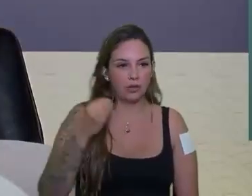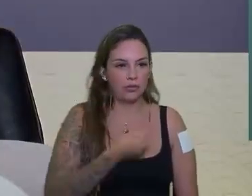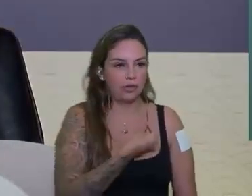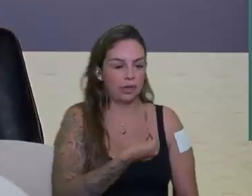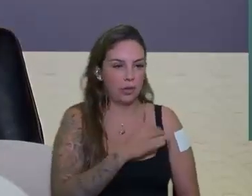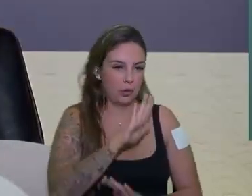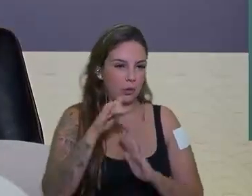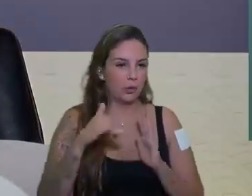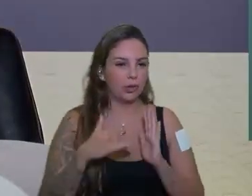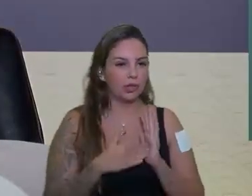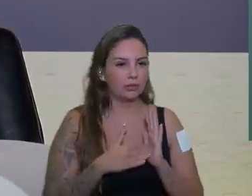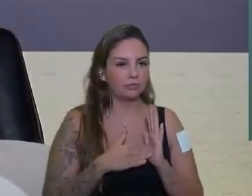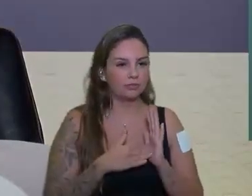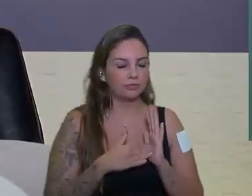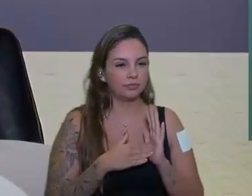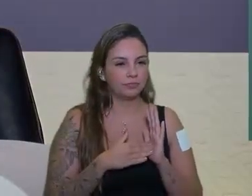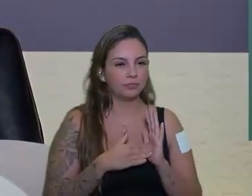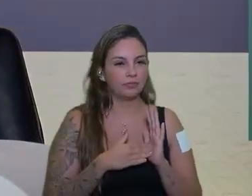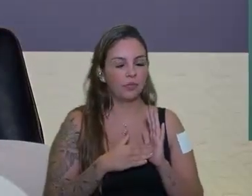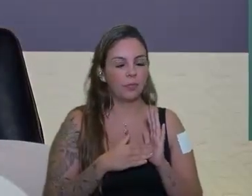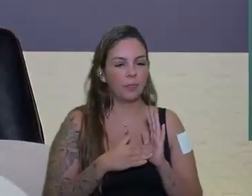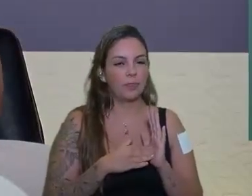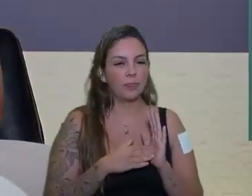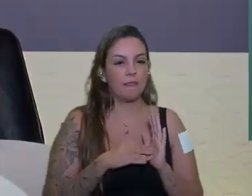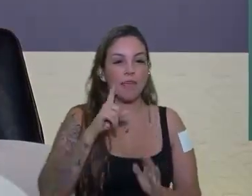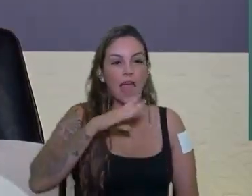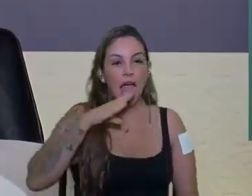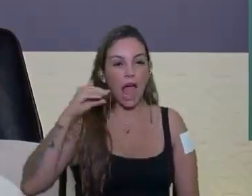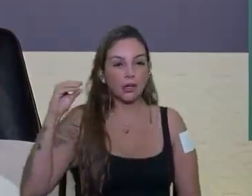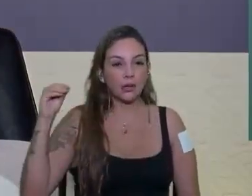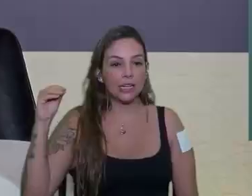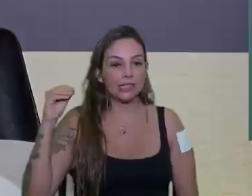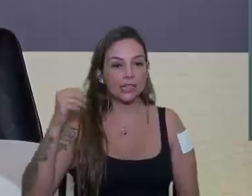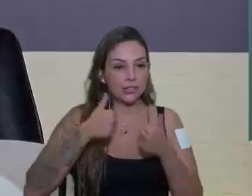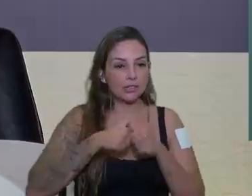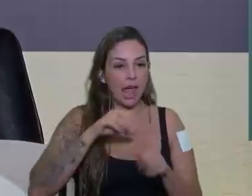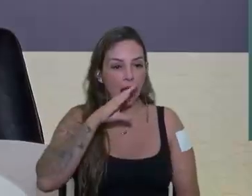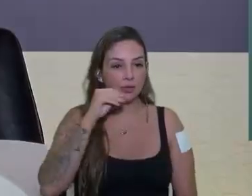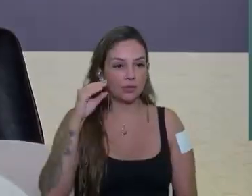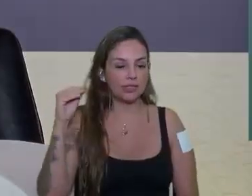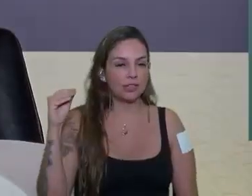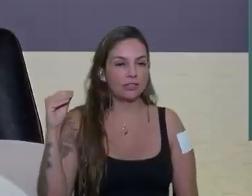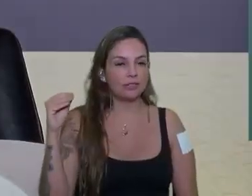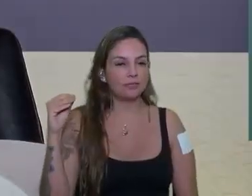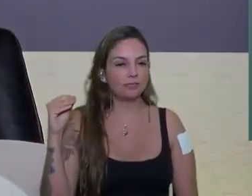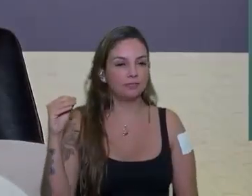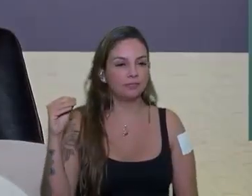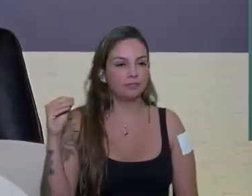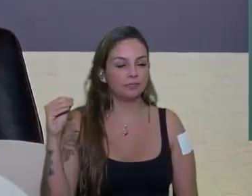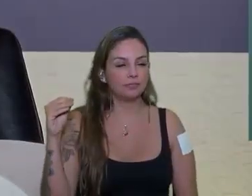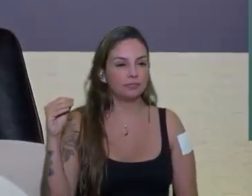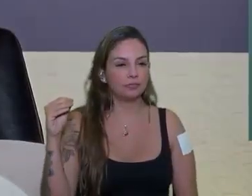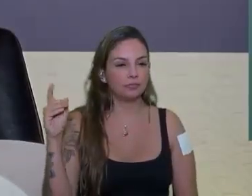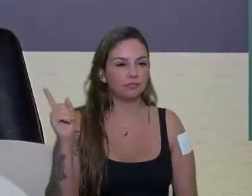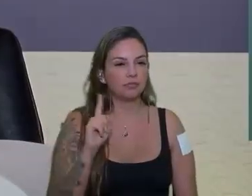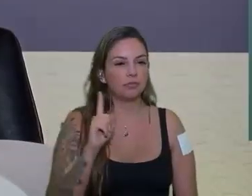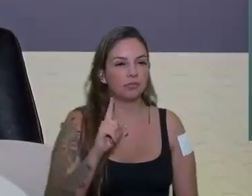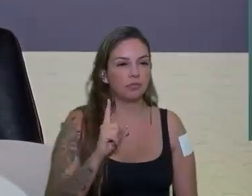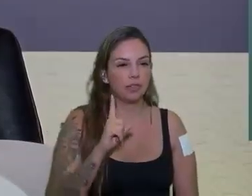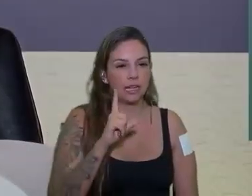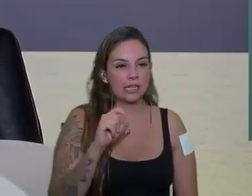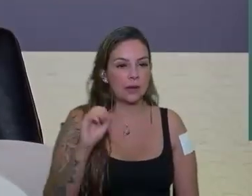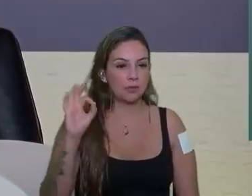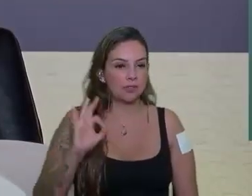inteira. Eu acho que ser adolescente, estar adolescente, é não ser